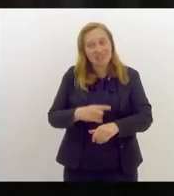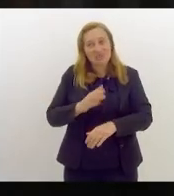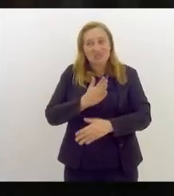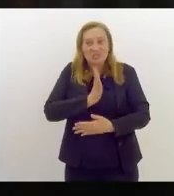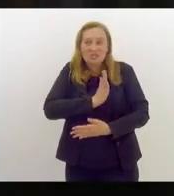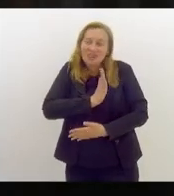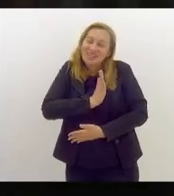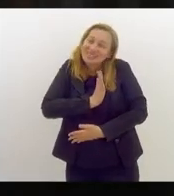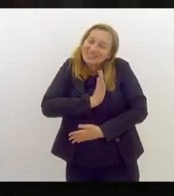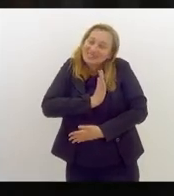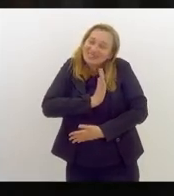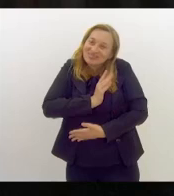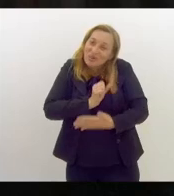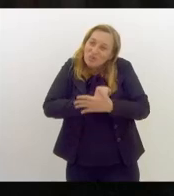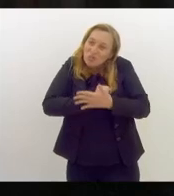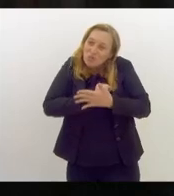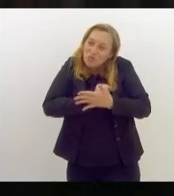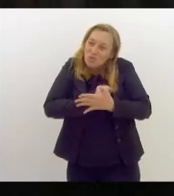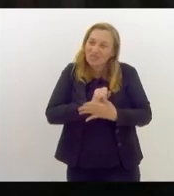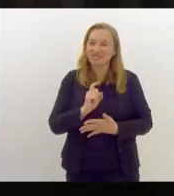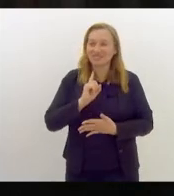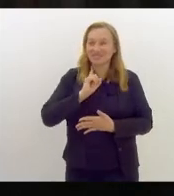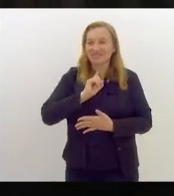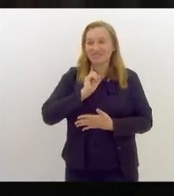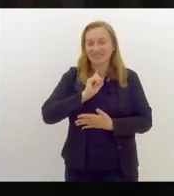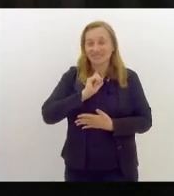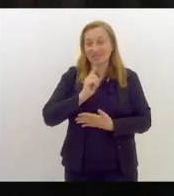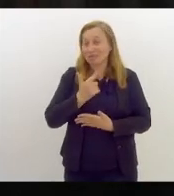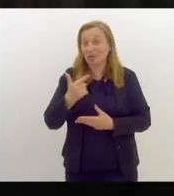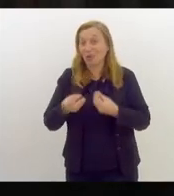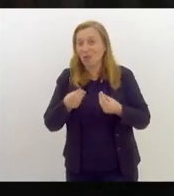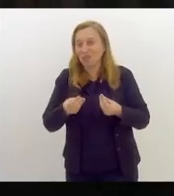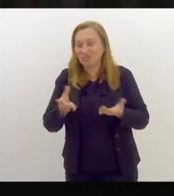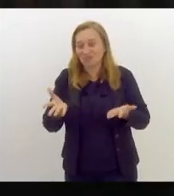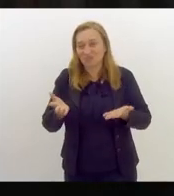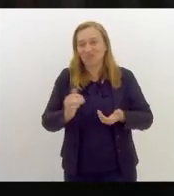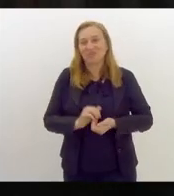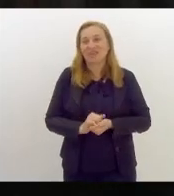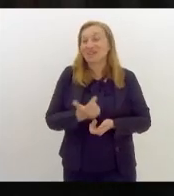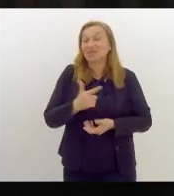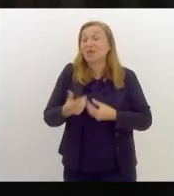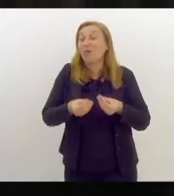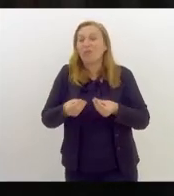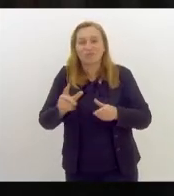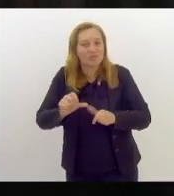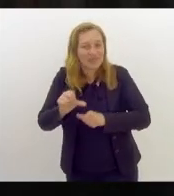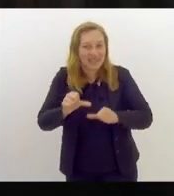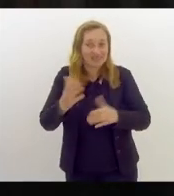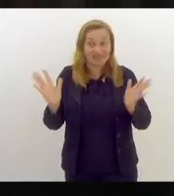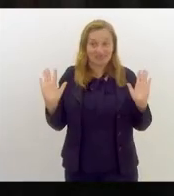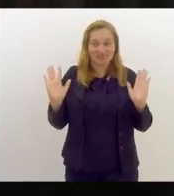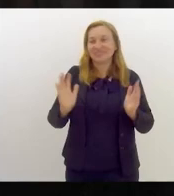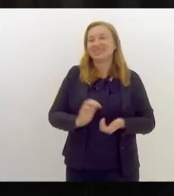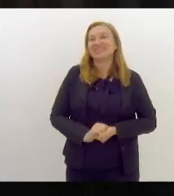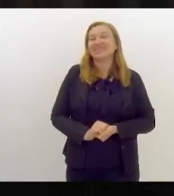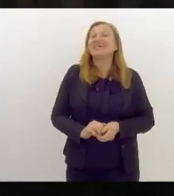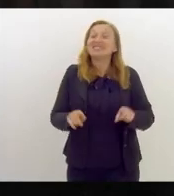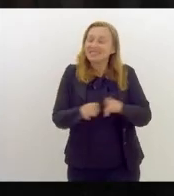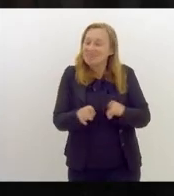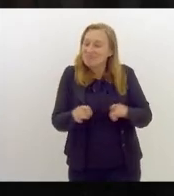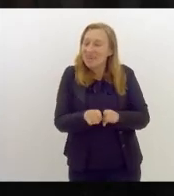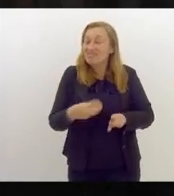passou a bater pelo rubro-negro não tem como não há como mudar Também